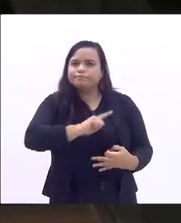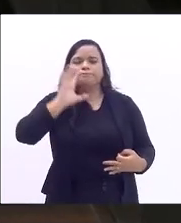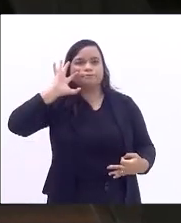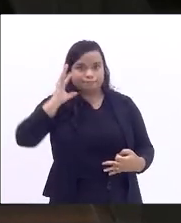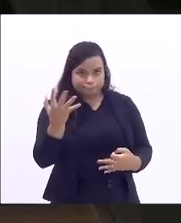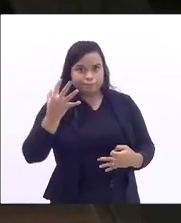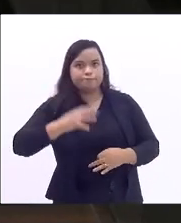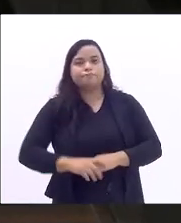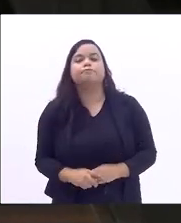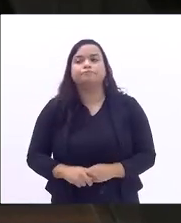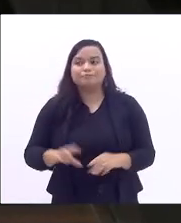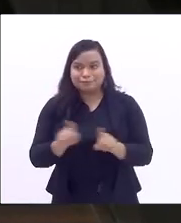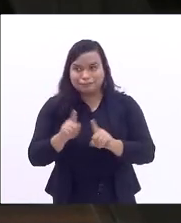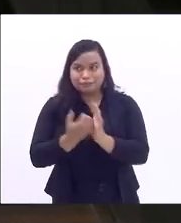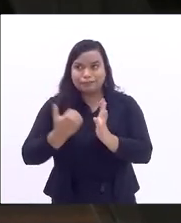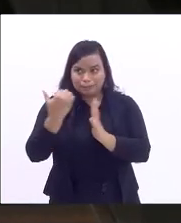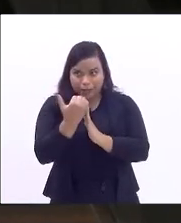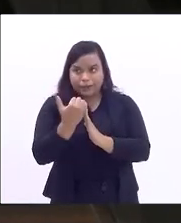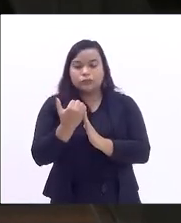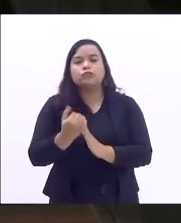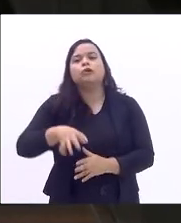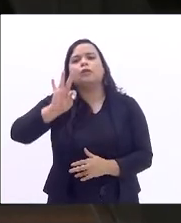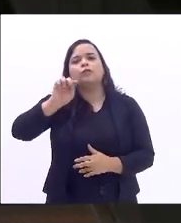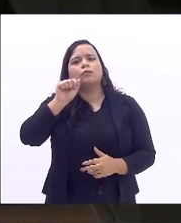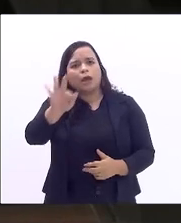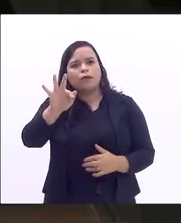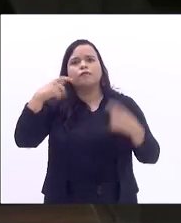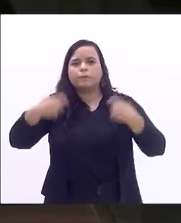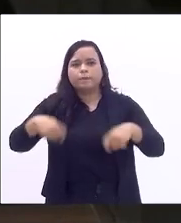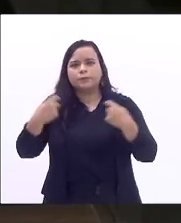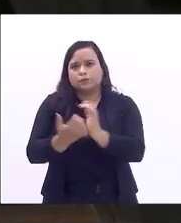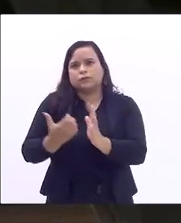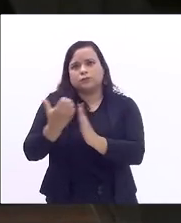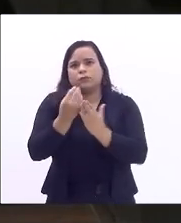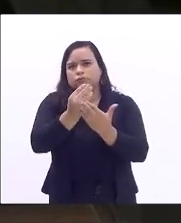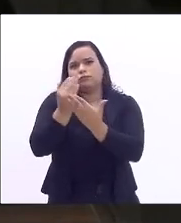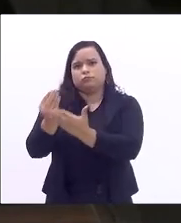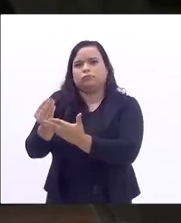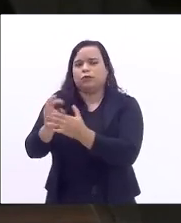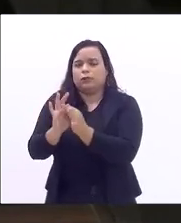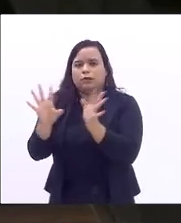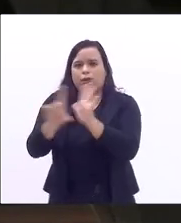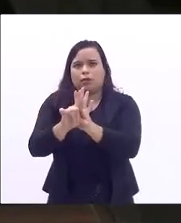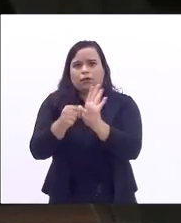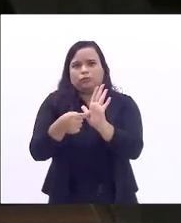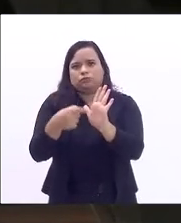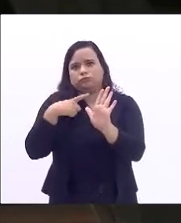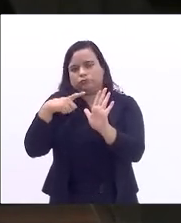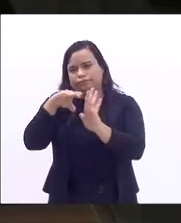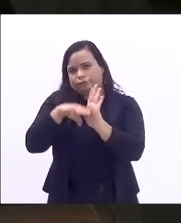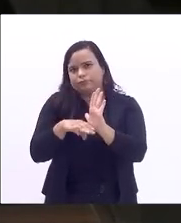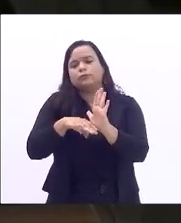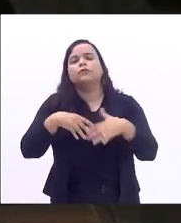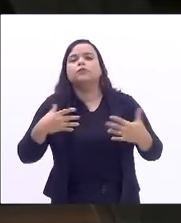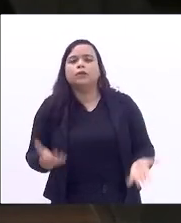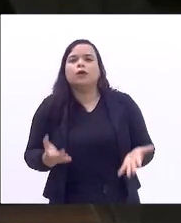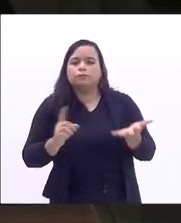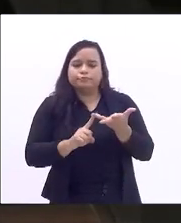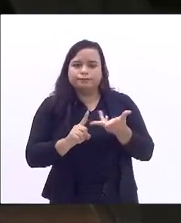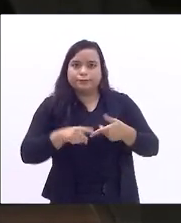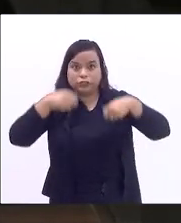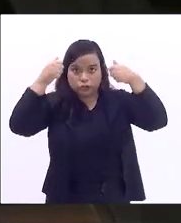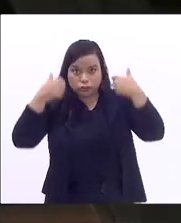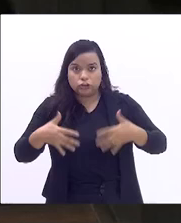resolvido EA ampliação do TAF é necessária e foi permitido por lei feitas essas considerações